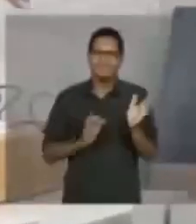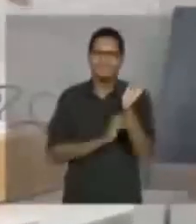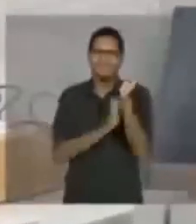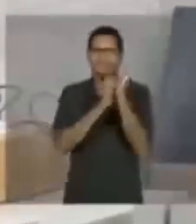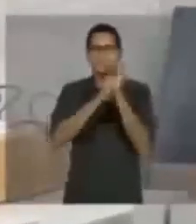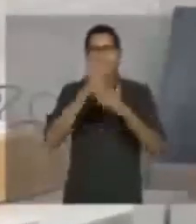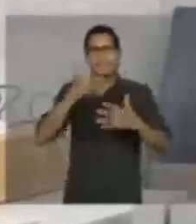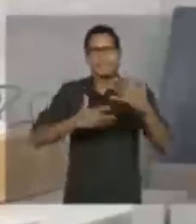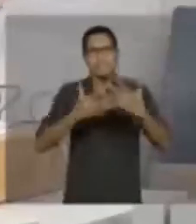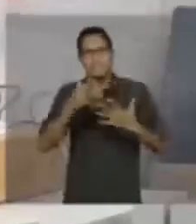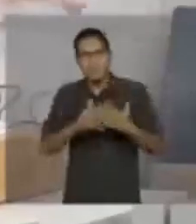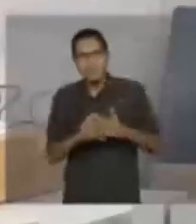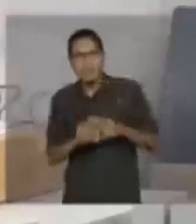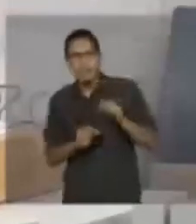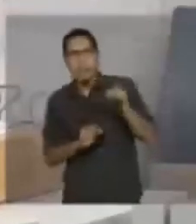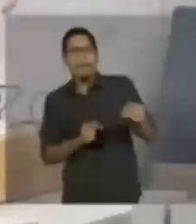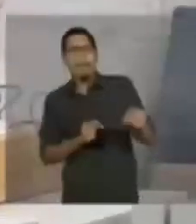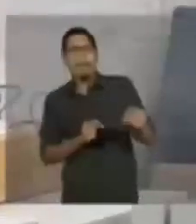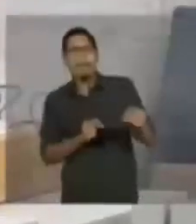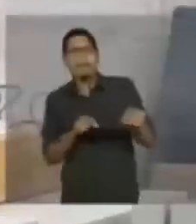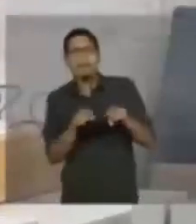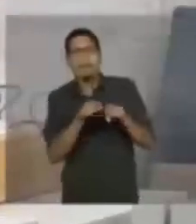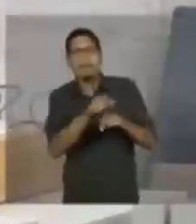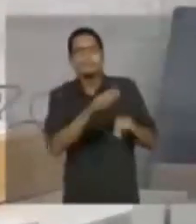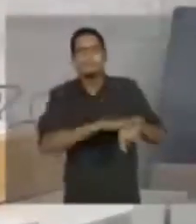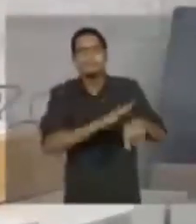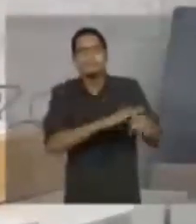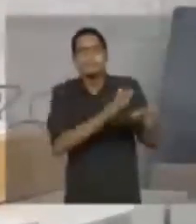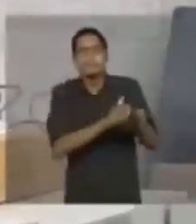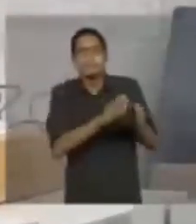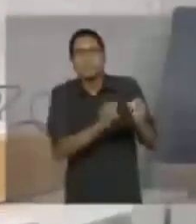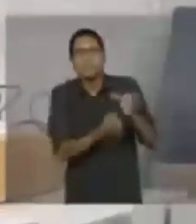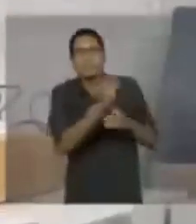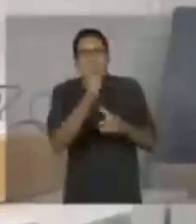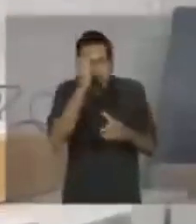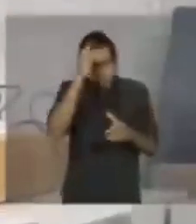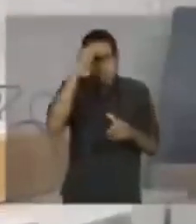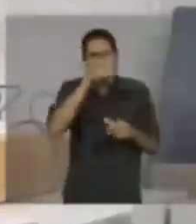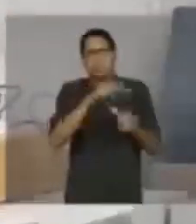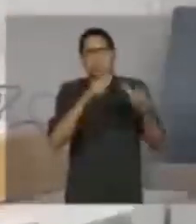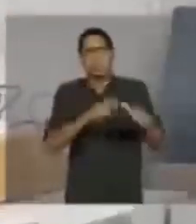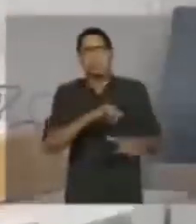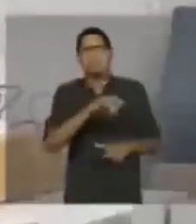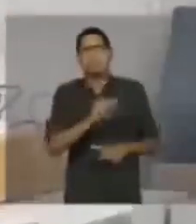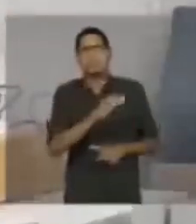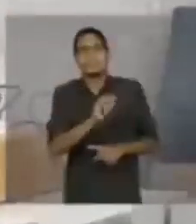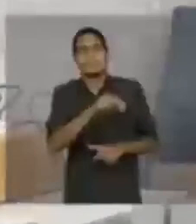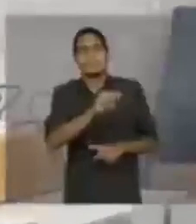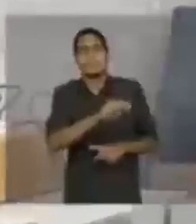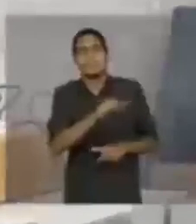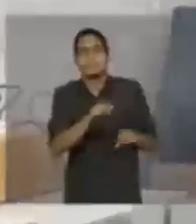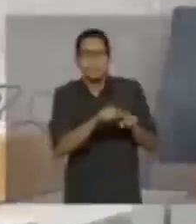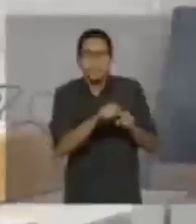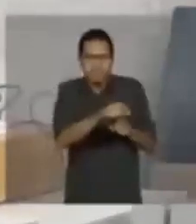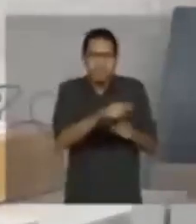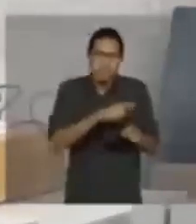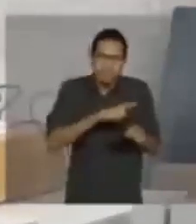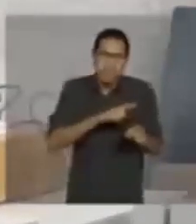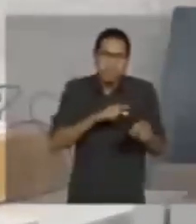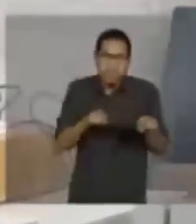afetam aquele núcleo de produção cultural do Jaçanã, que fez jus a uma